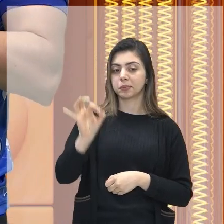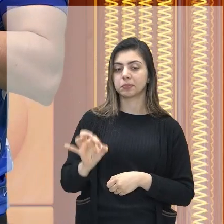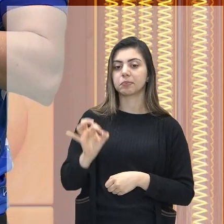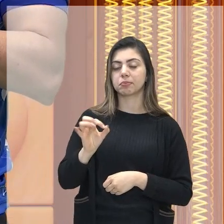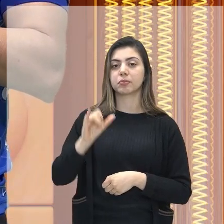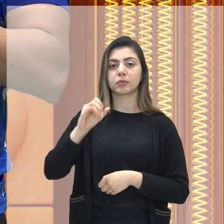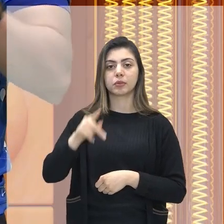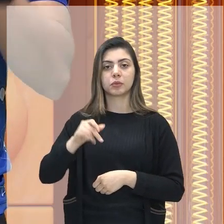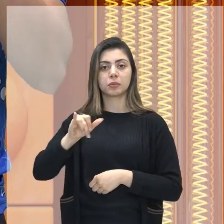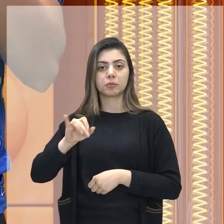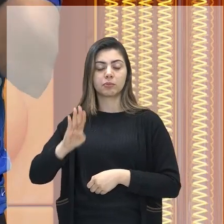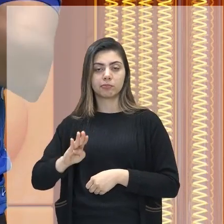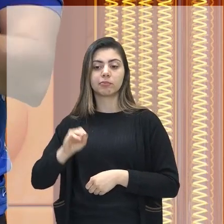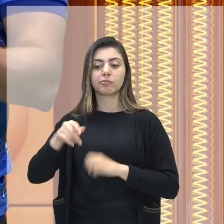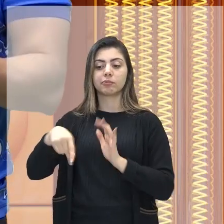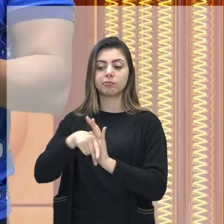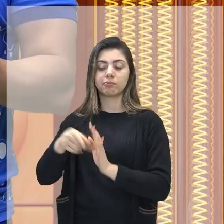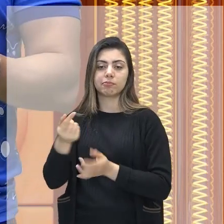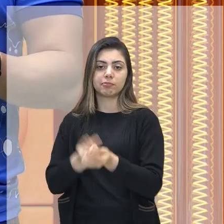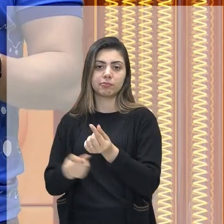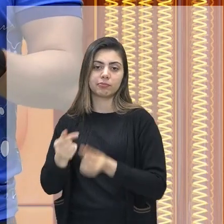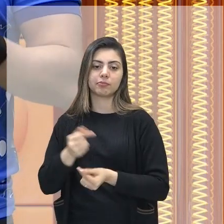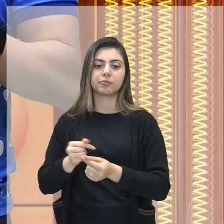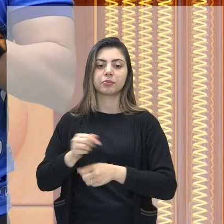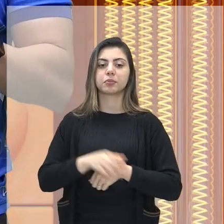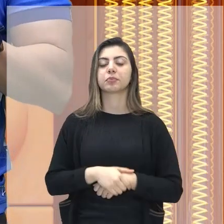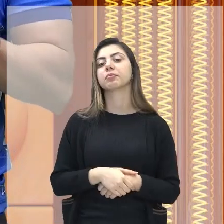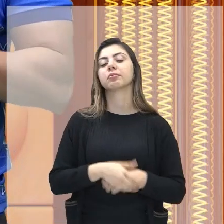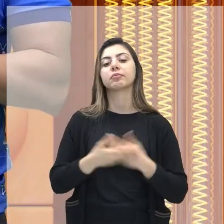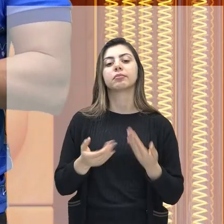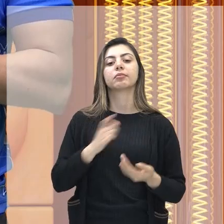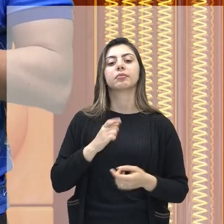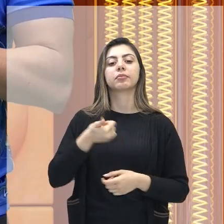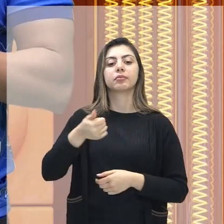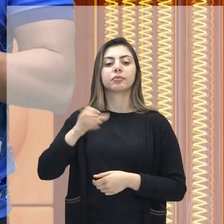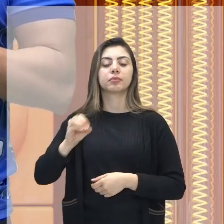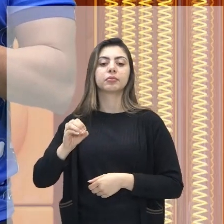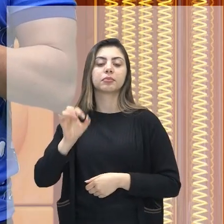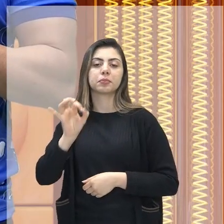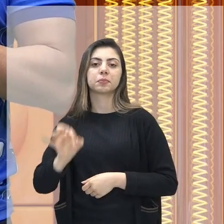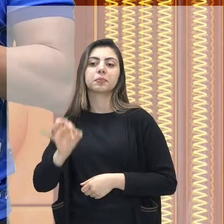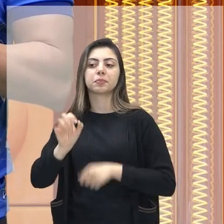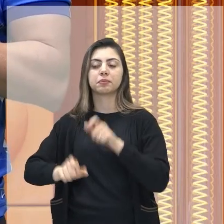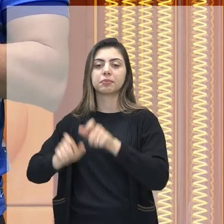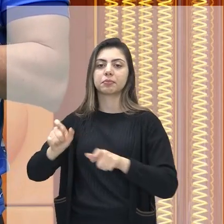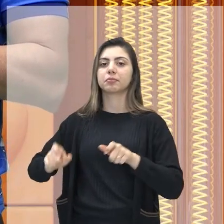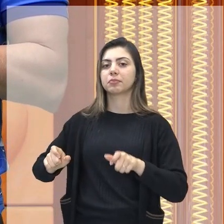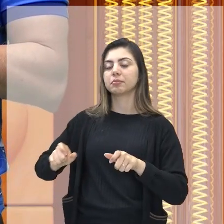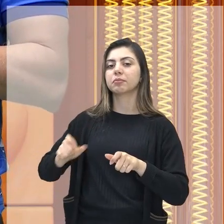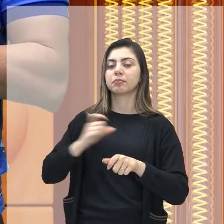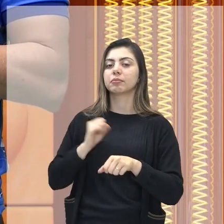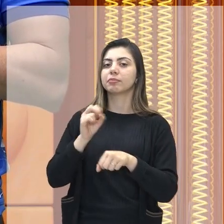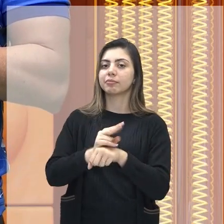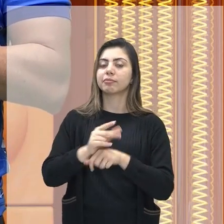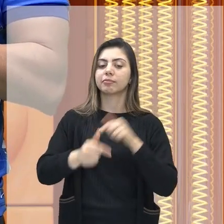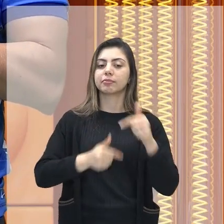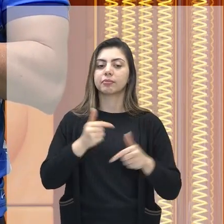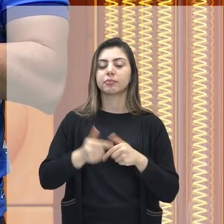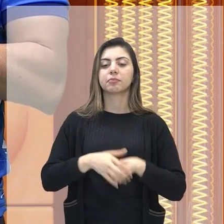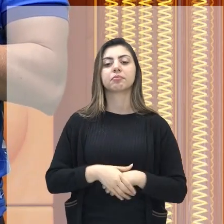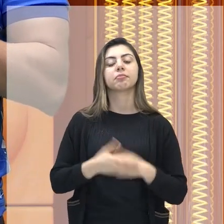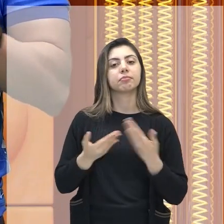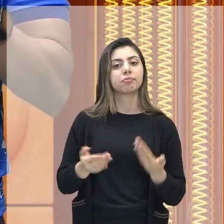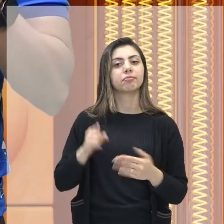33,2% do PIB do continente africano como um todo e emprega 10% da força de trabalho. O setor industrial, né, o